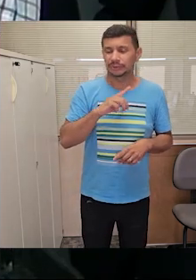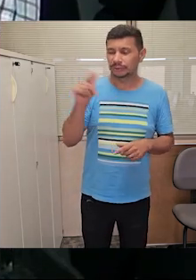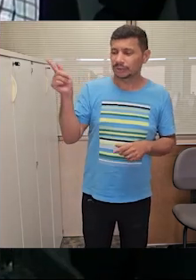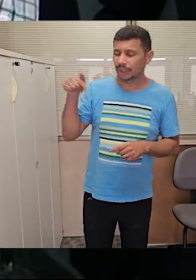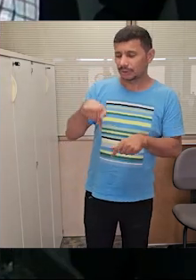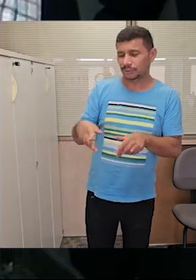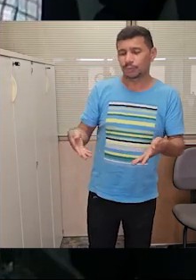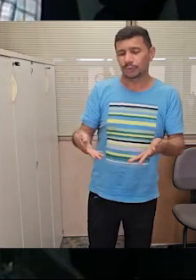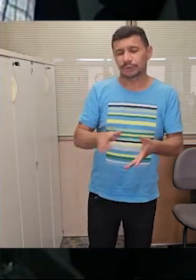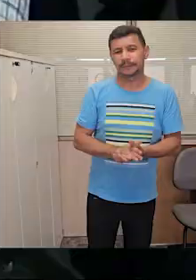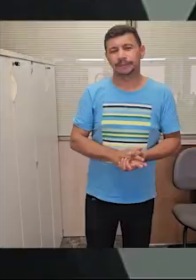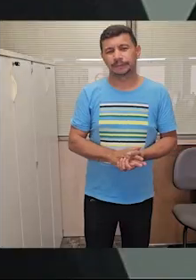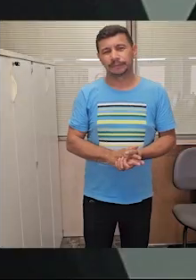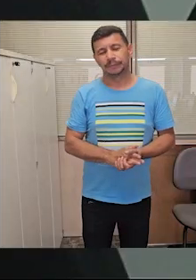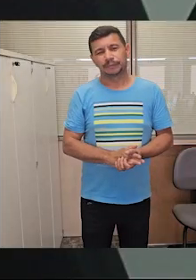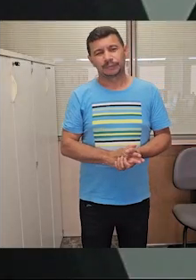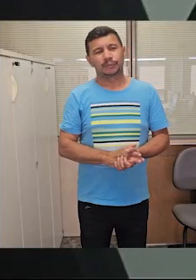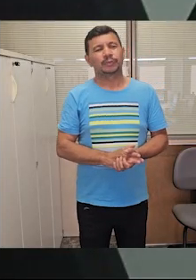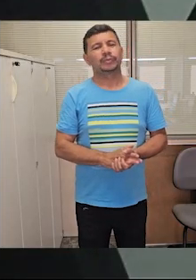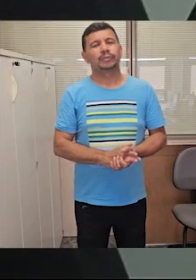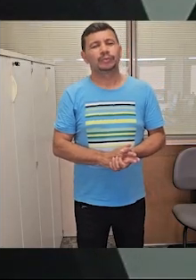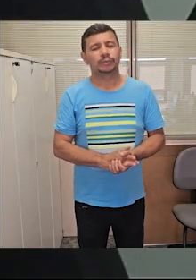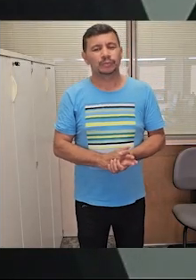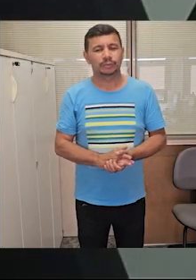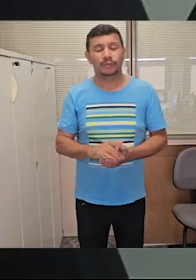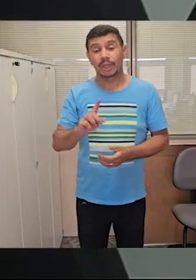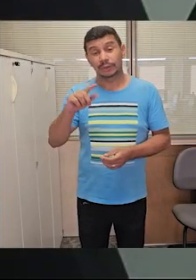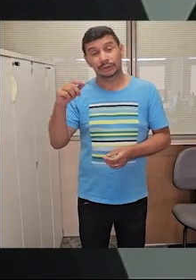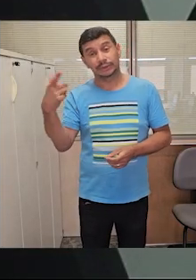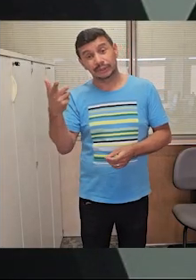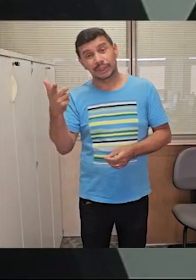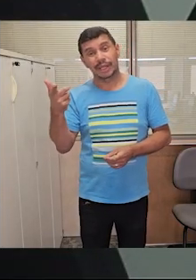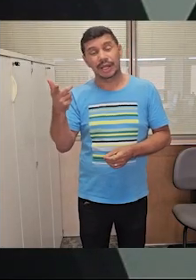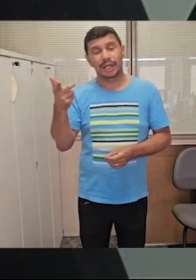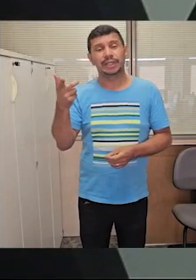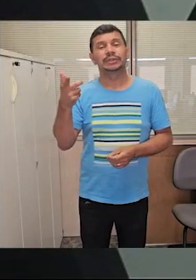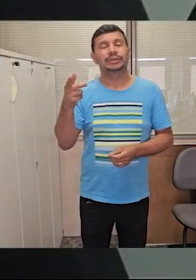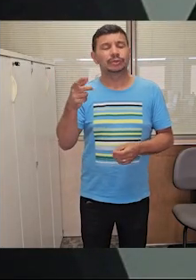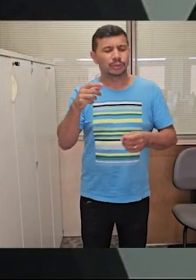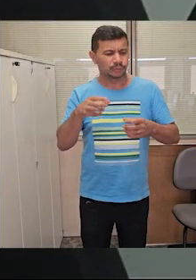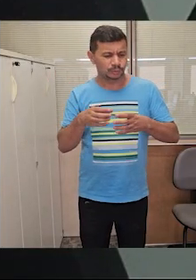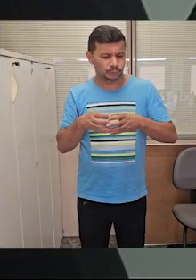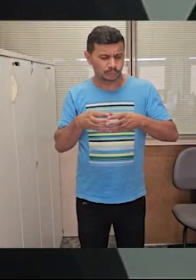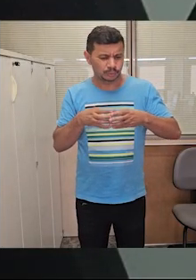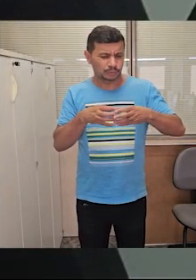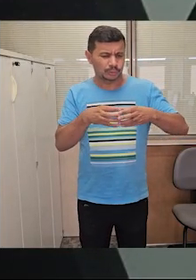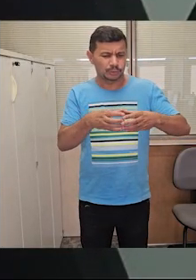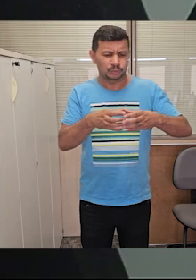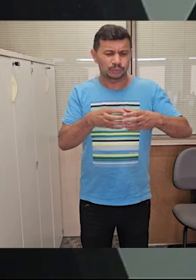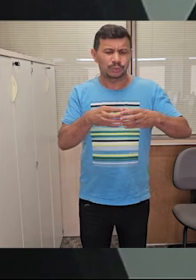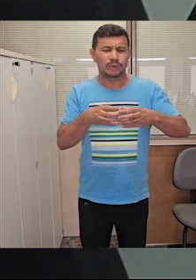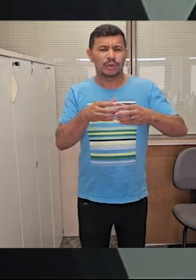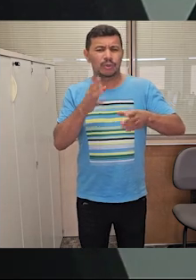Polícia Militar. Então, ali no Rio Pequeno. De lá saíram caminhões